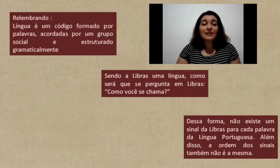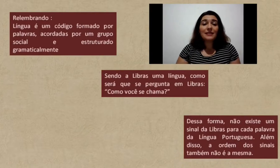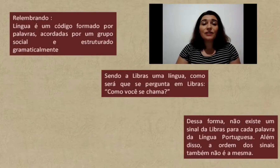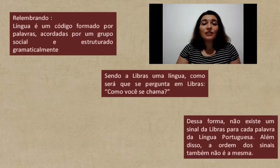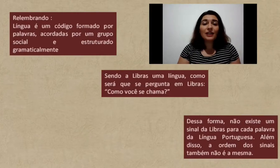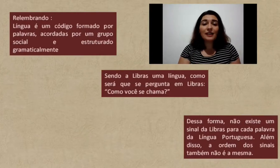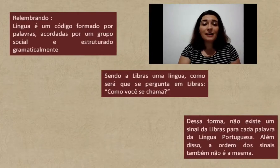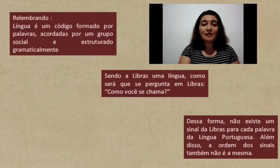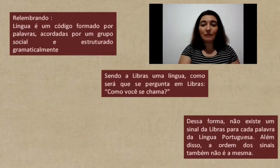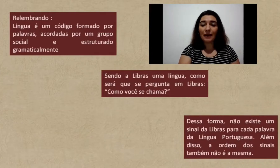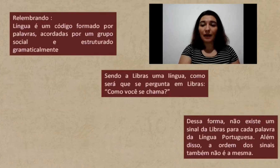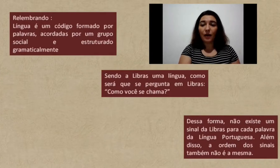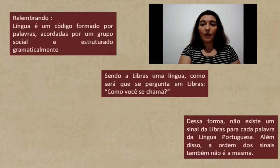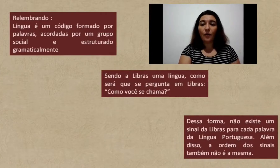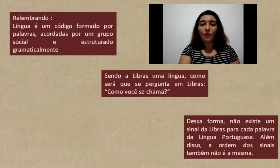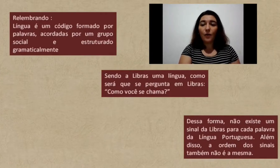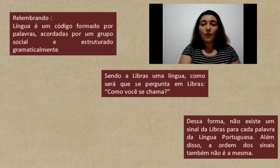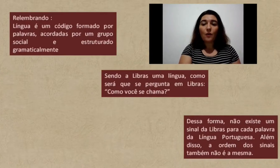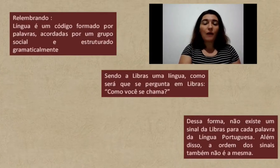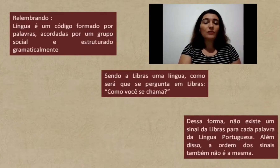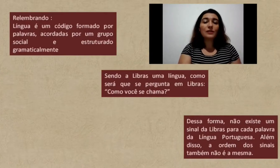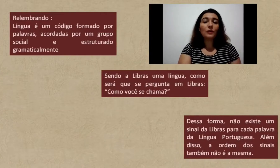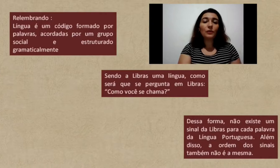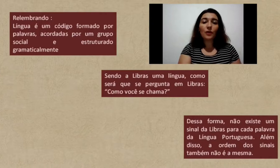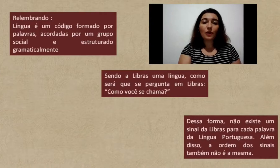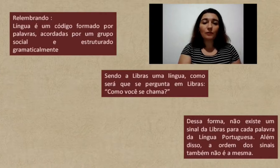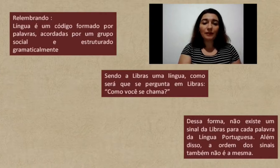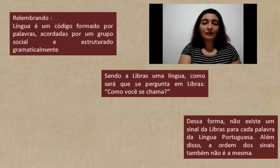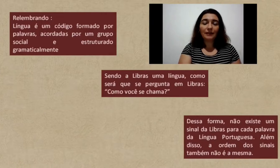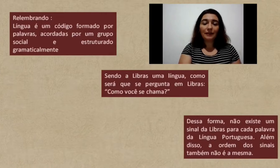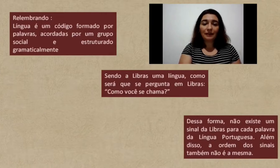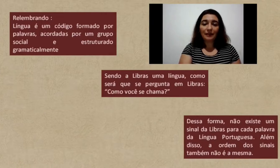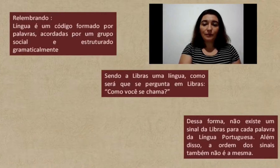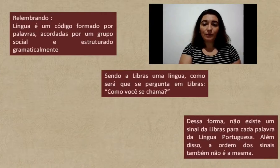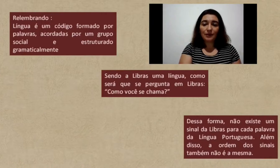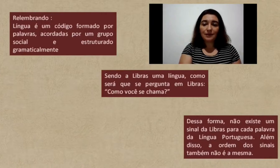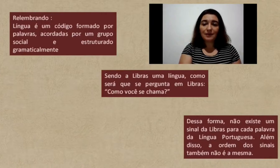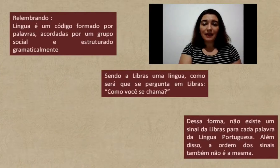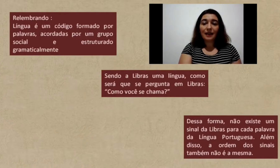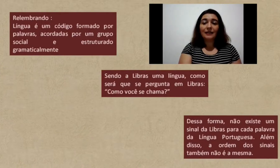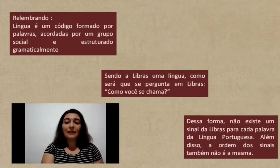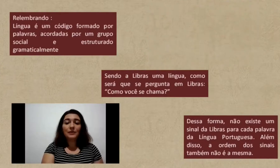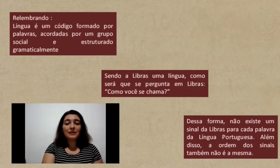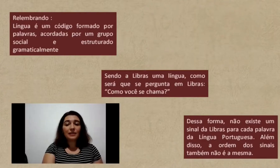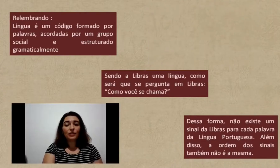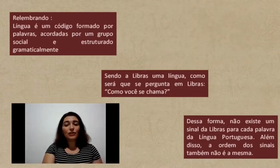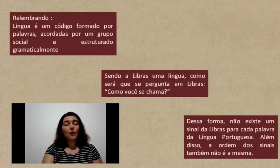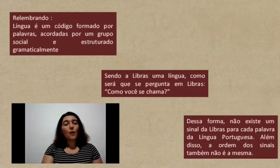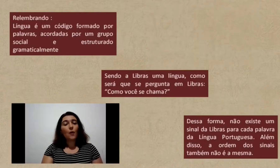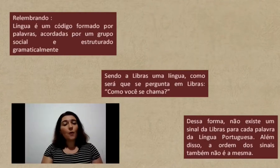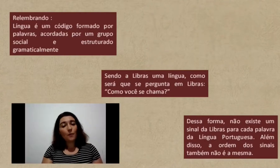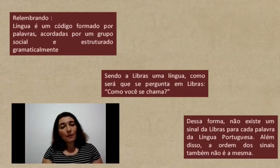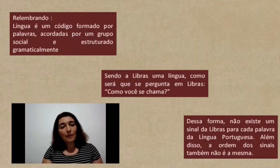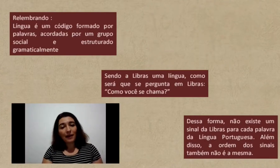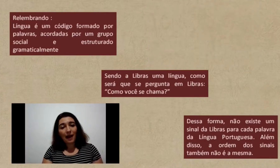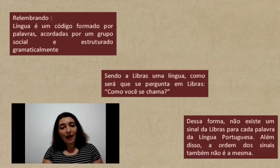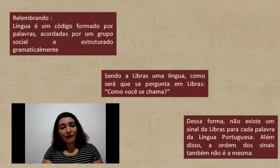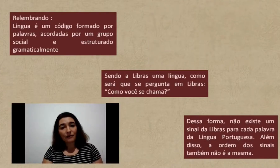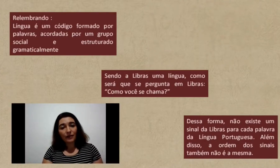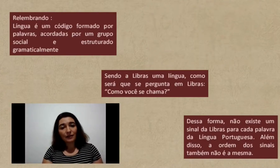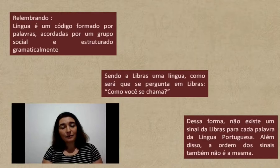que você se chama ou qual o seu nome em Libras? Não existe